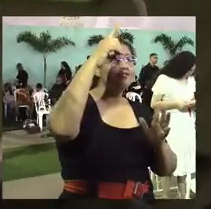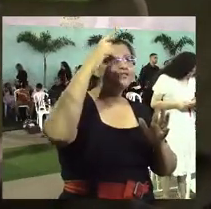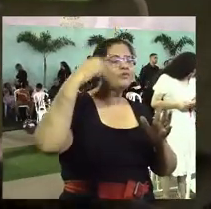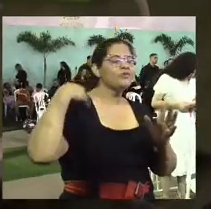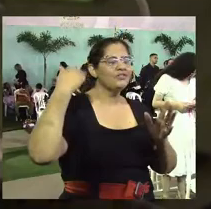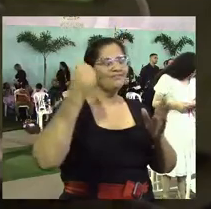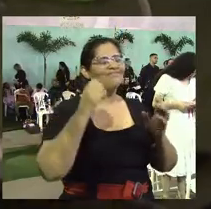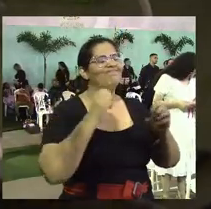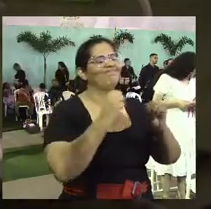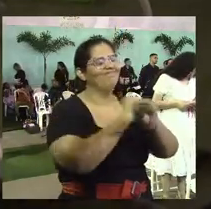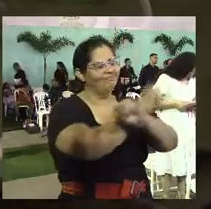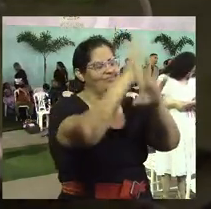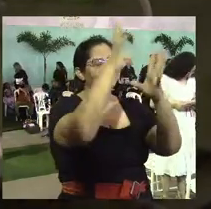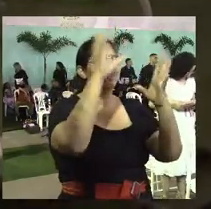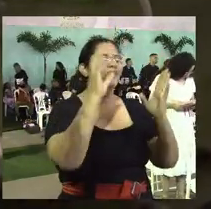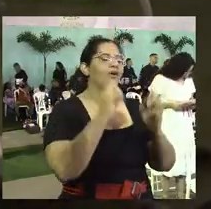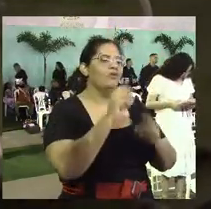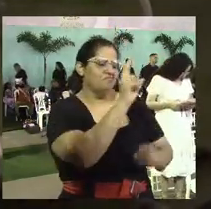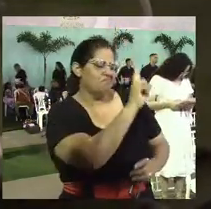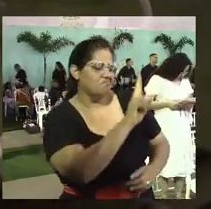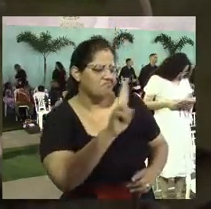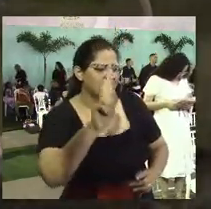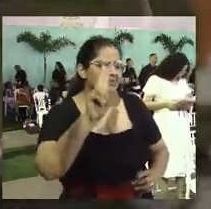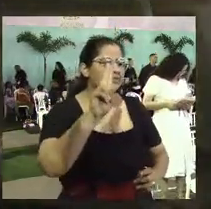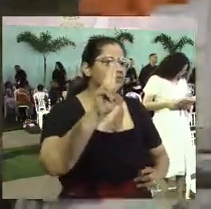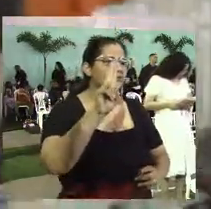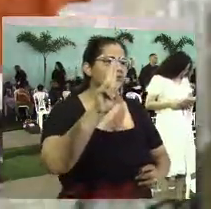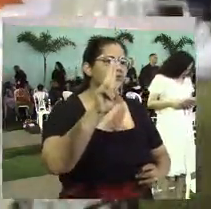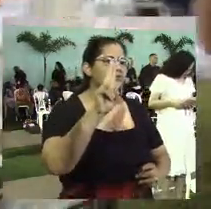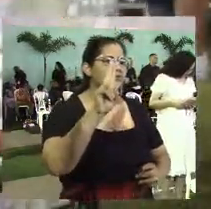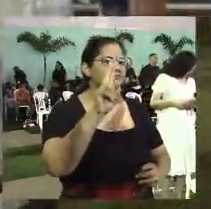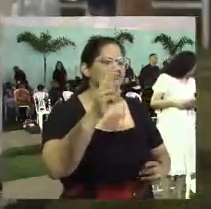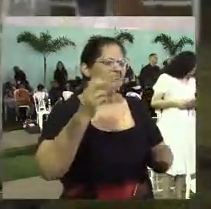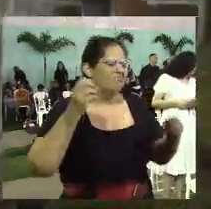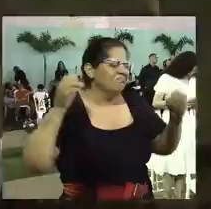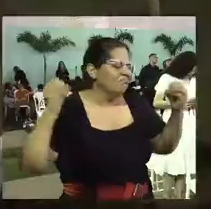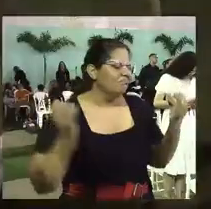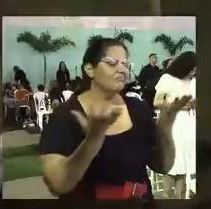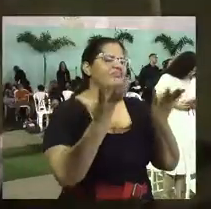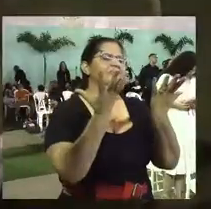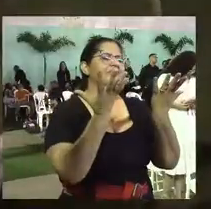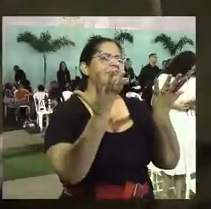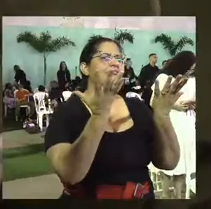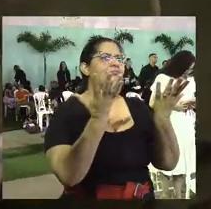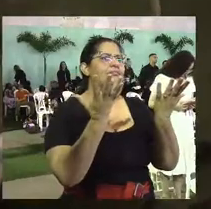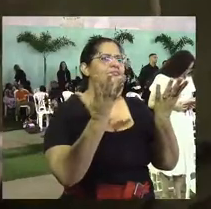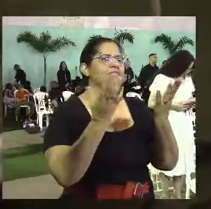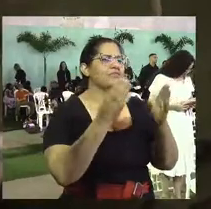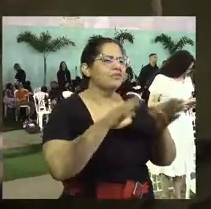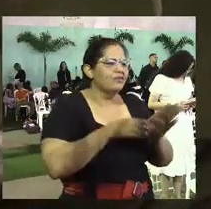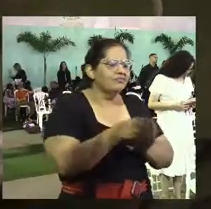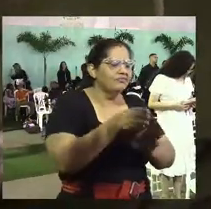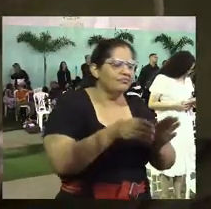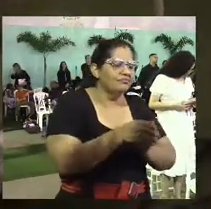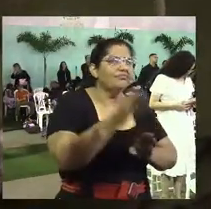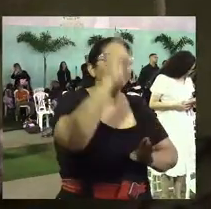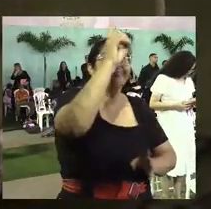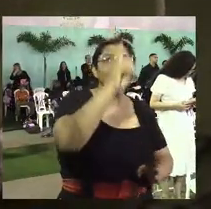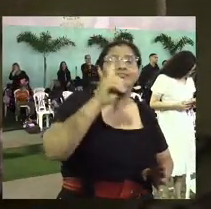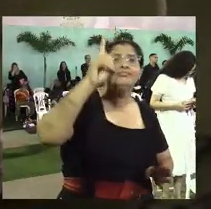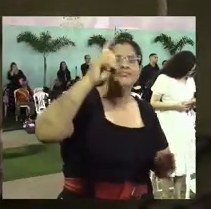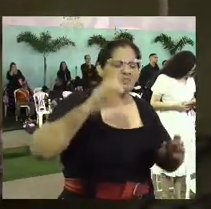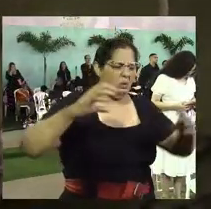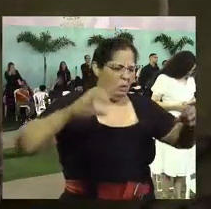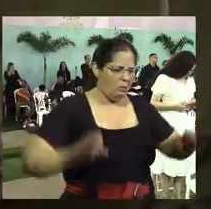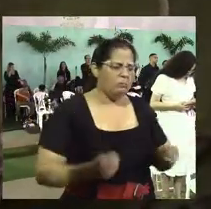o glória e o seu nome será maravilhoso conselheiro Deus